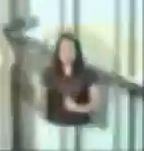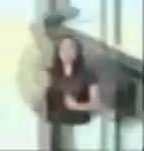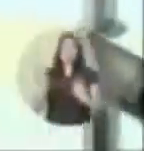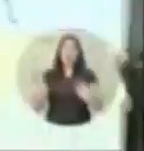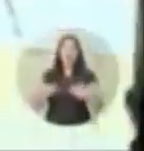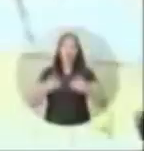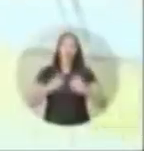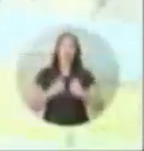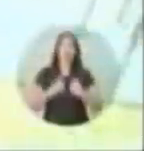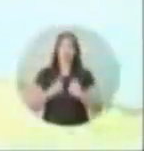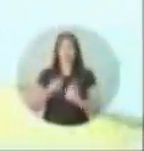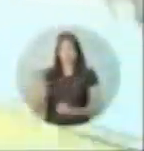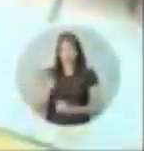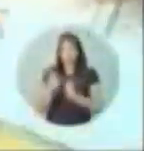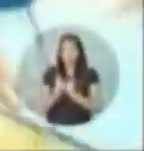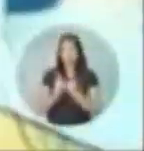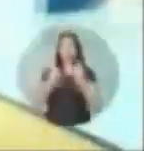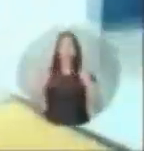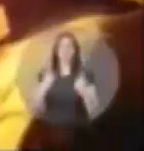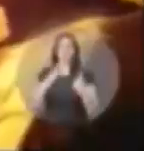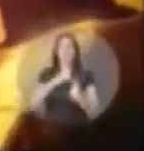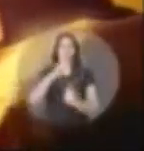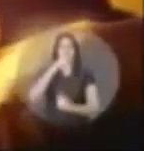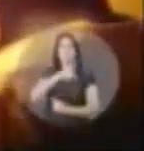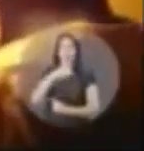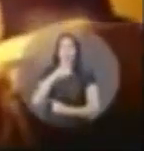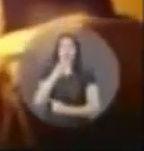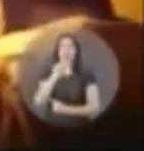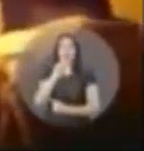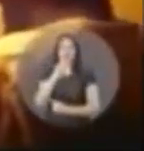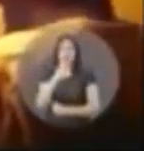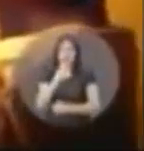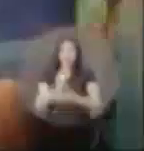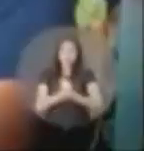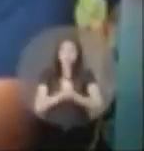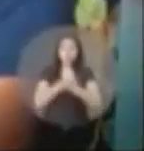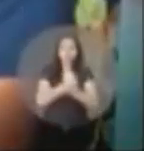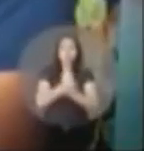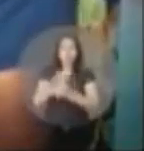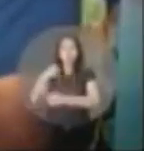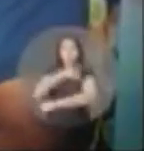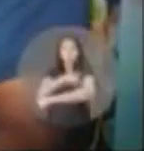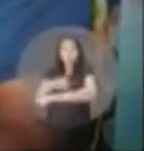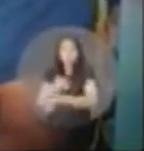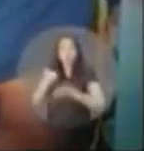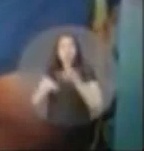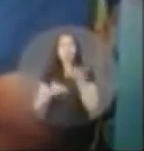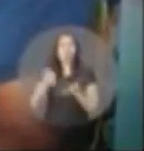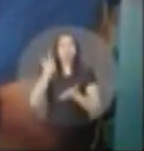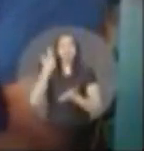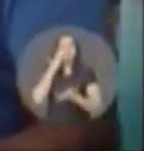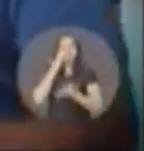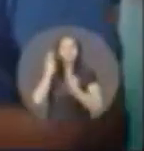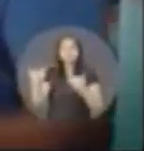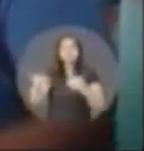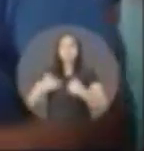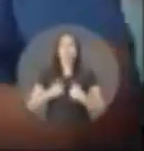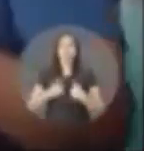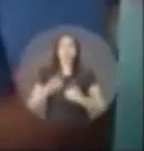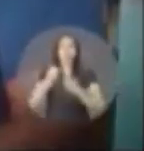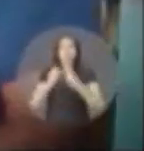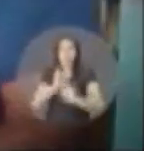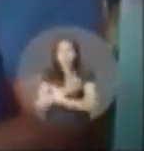Toda a comunidade escolar, os pedagogos, eles são muito preparados para receber criança neurotípica, né? Mesmo uma criança tida como especial, ela